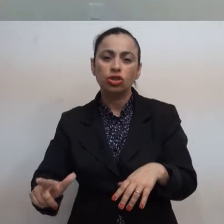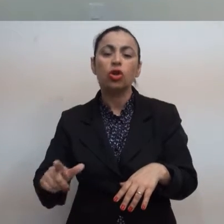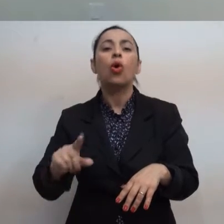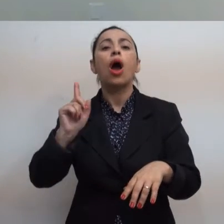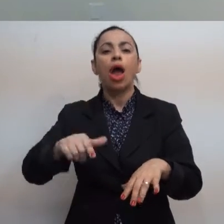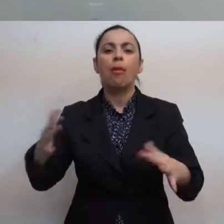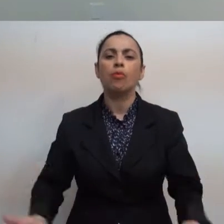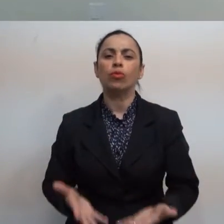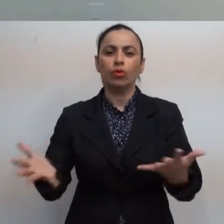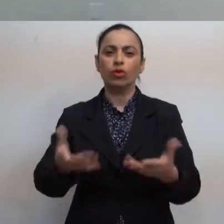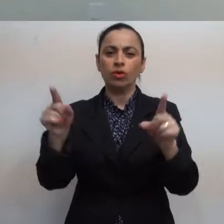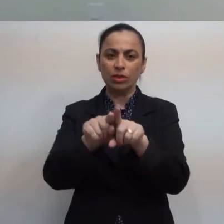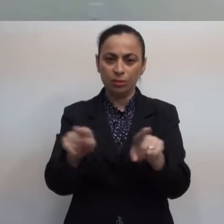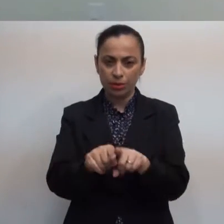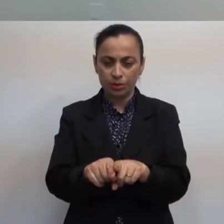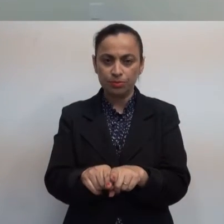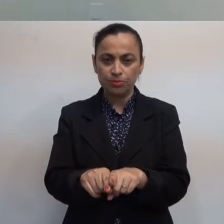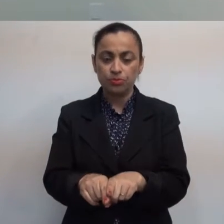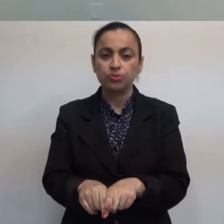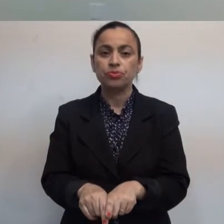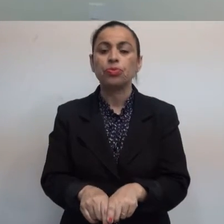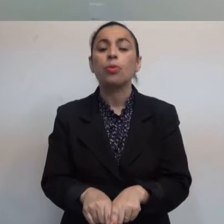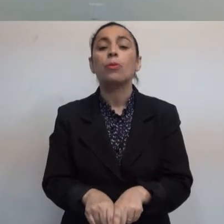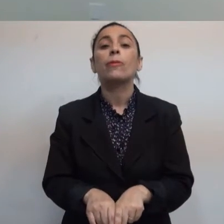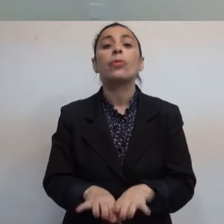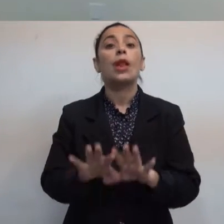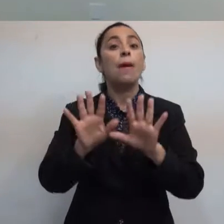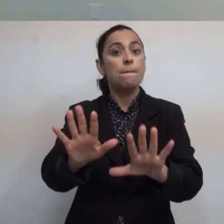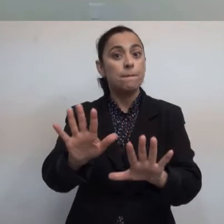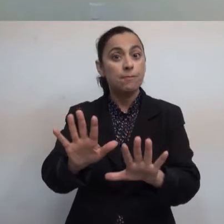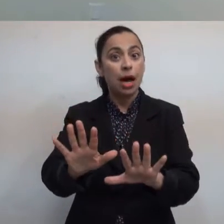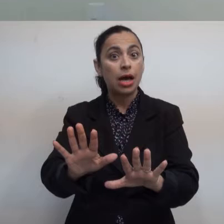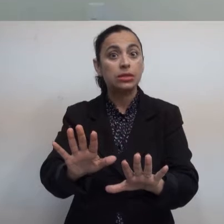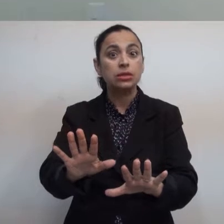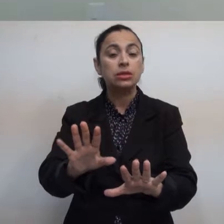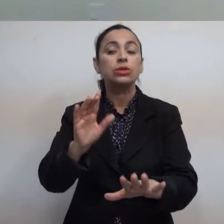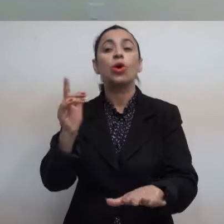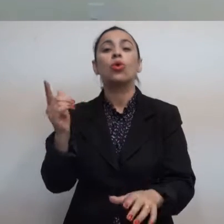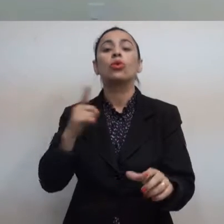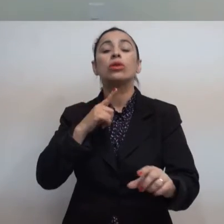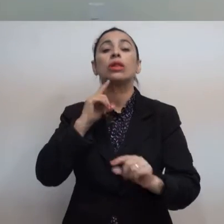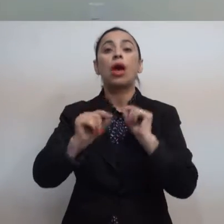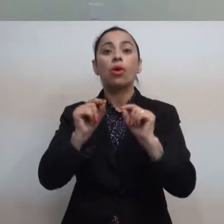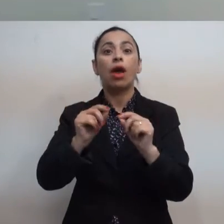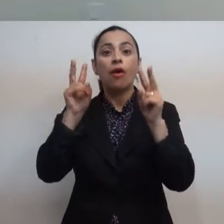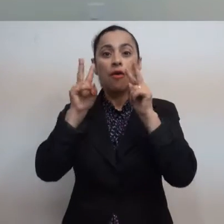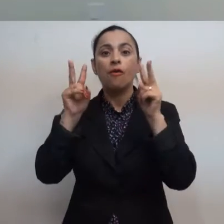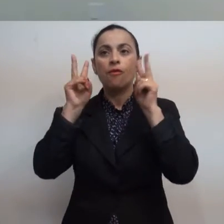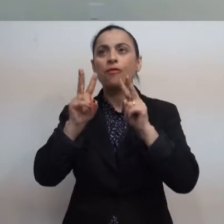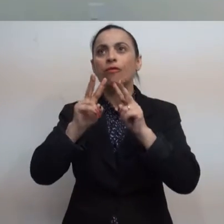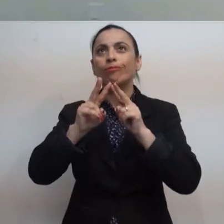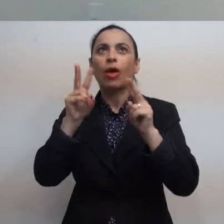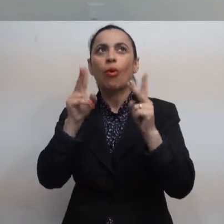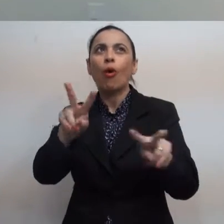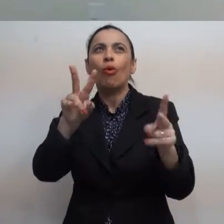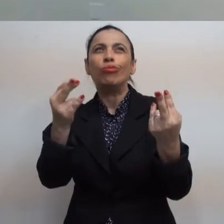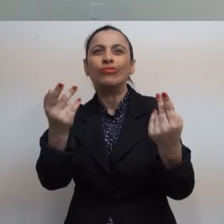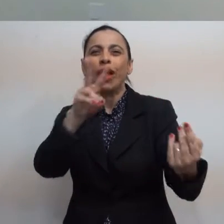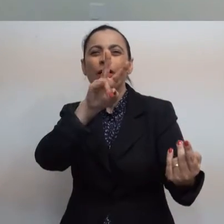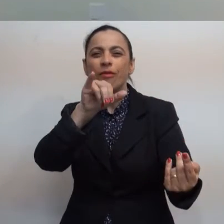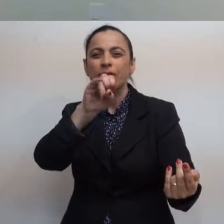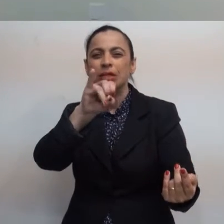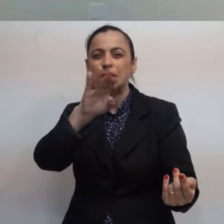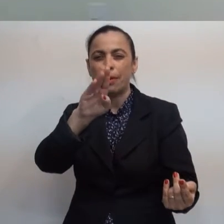infantil, e a gente sabe que é questão motivadora nisso. Mas o que ganha essa